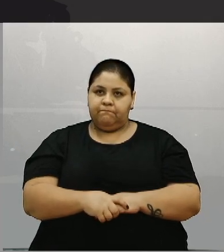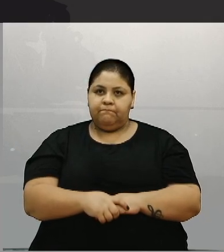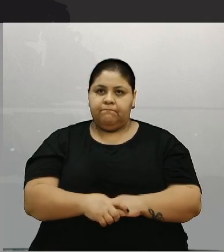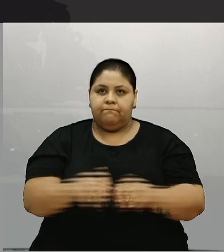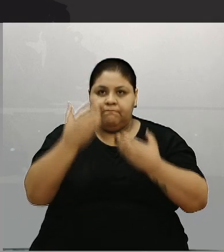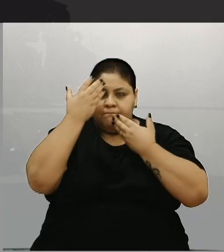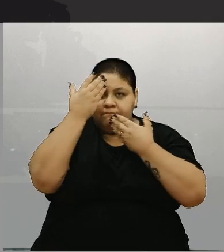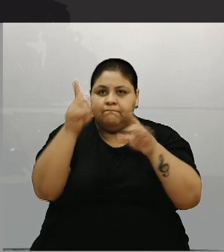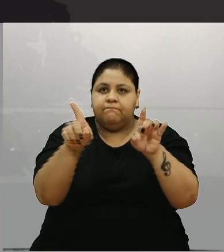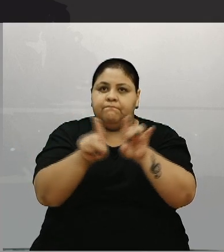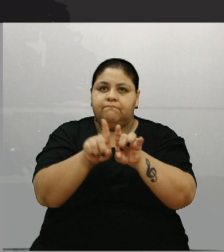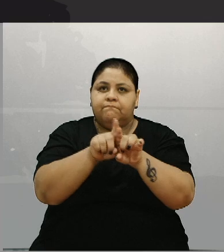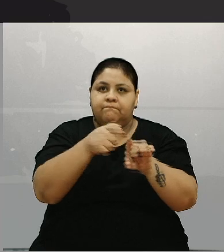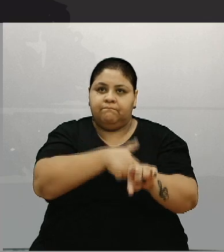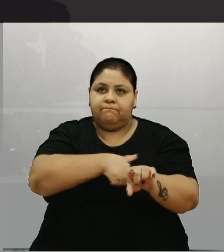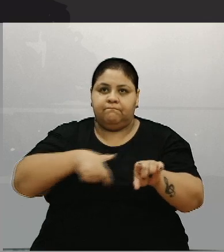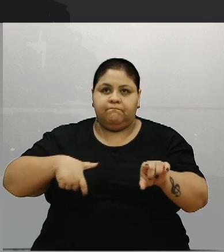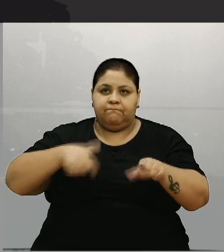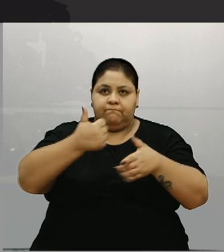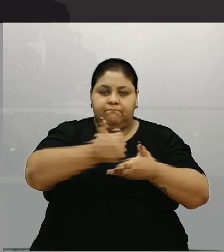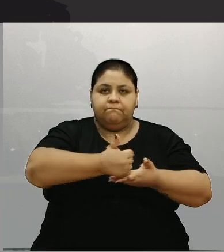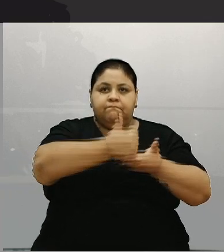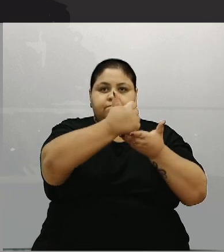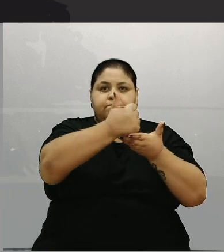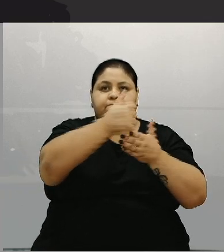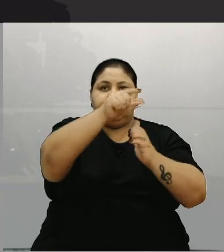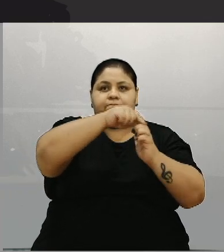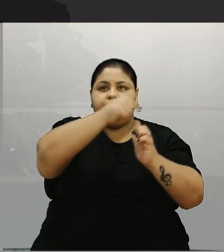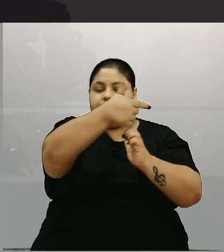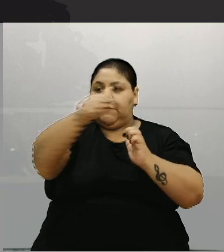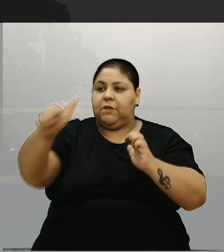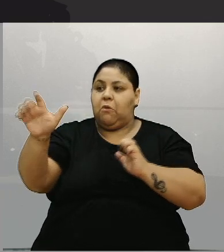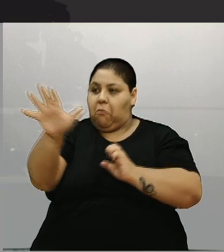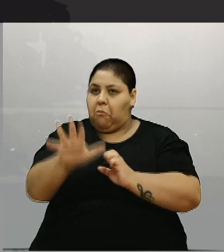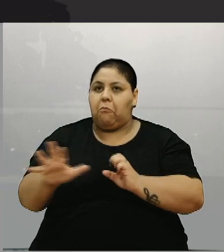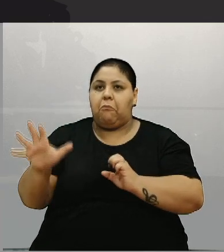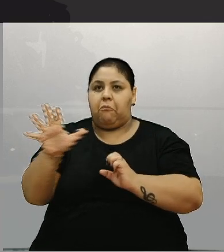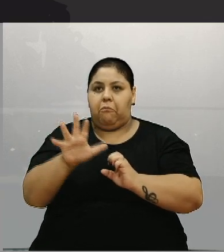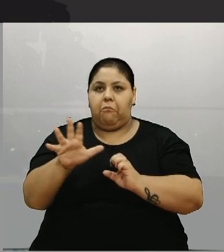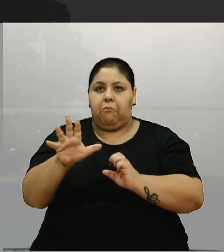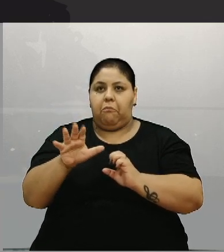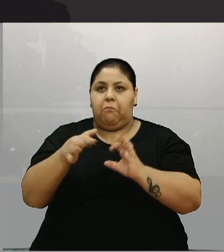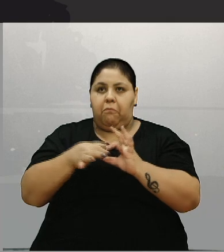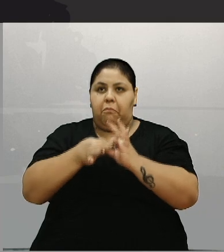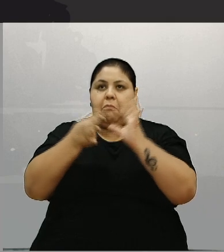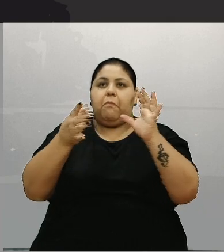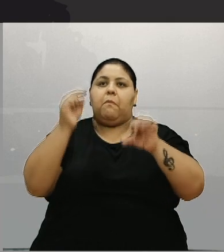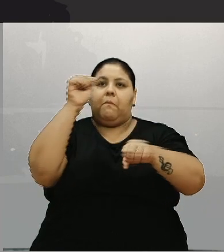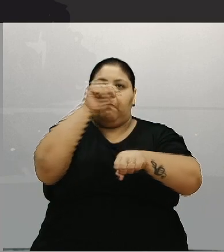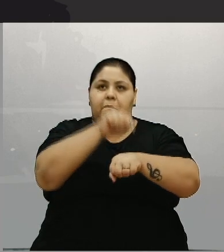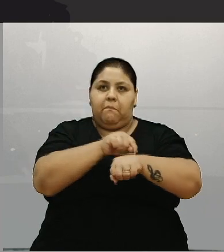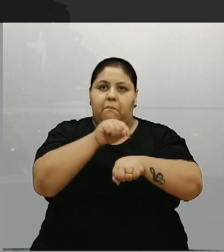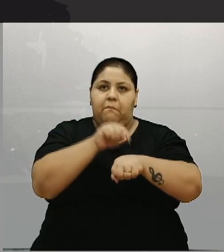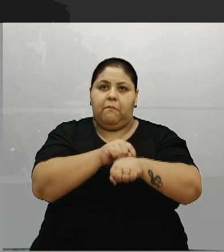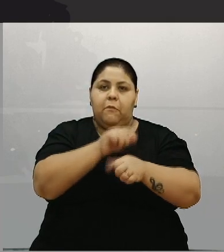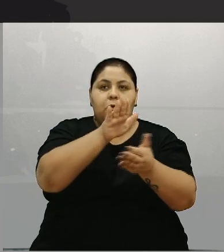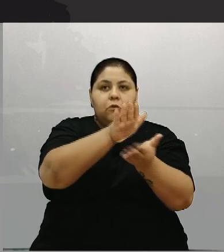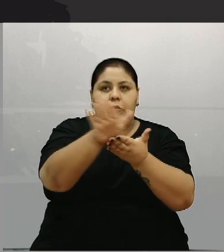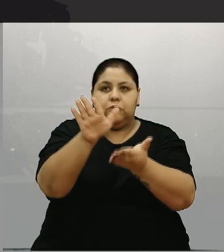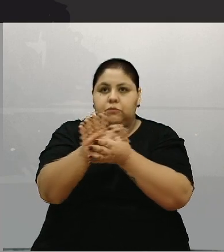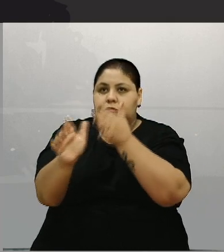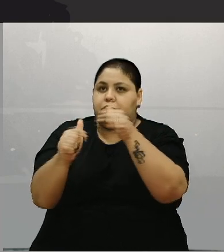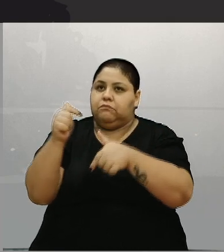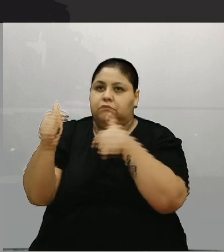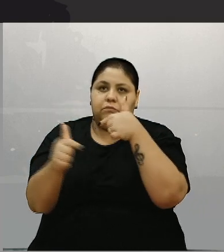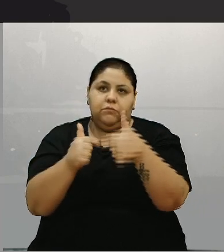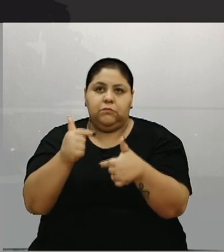Agradecer também aos apoiadores, empresas de outros setores, que dispuseram do seu tempo, dispuseram dos seus produtos e serviços, assim